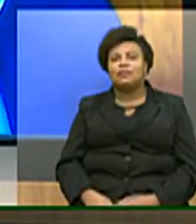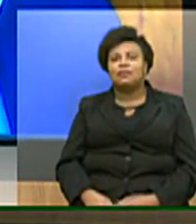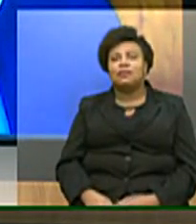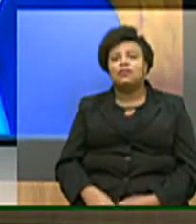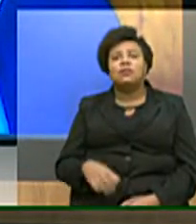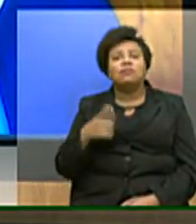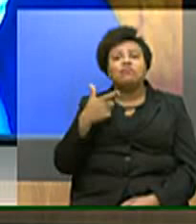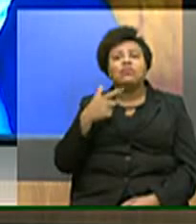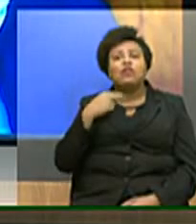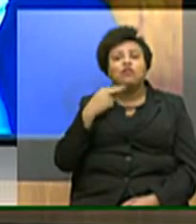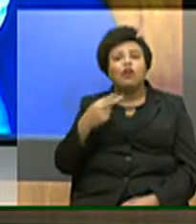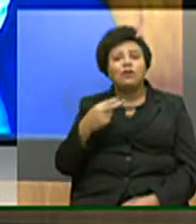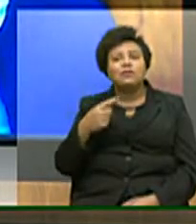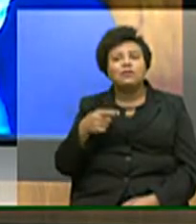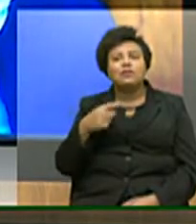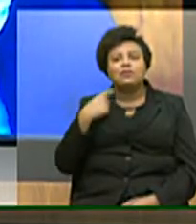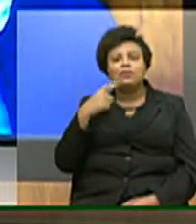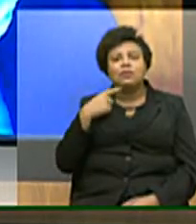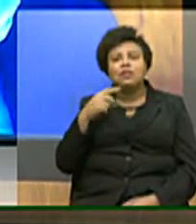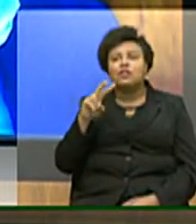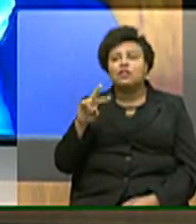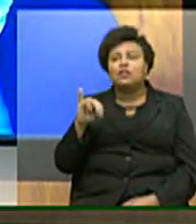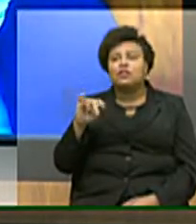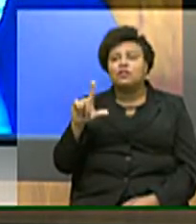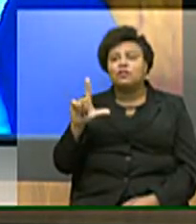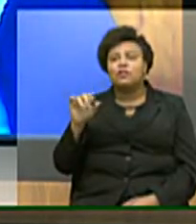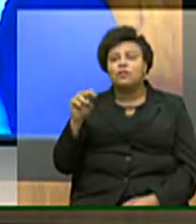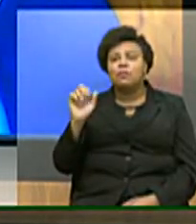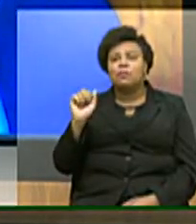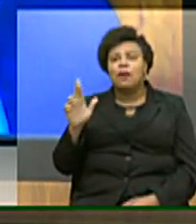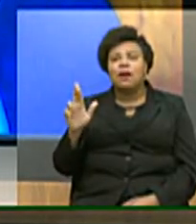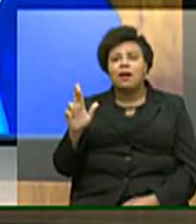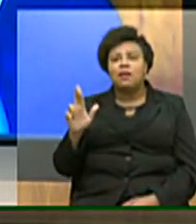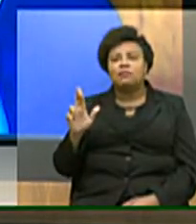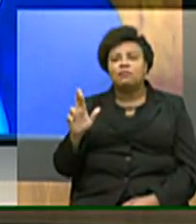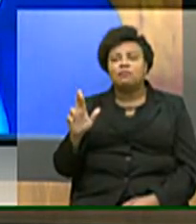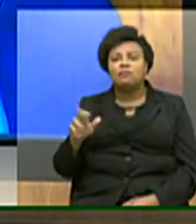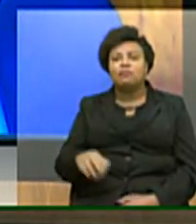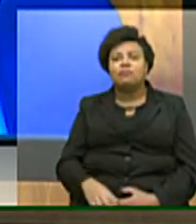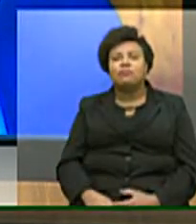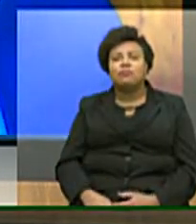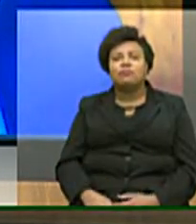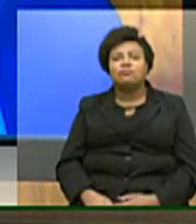Não estamos lhe ouvindo, deputado. Deputado Vilmar Lourenço, não está chegando o seu áudio aqui.